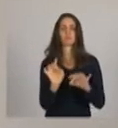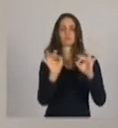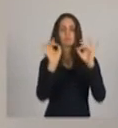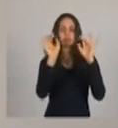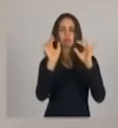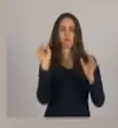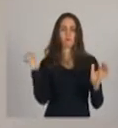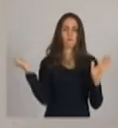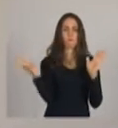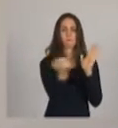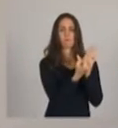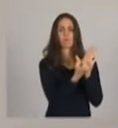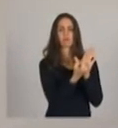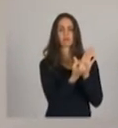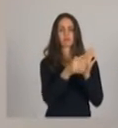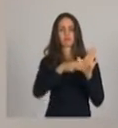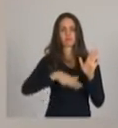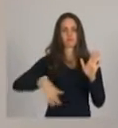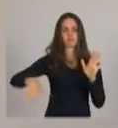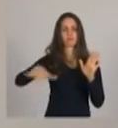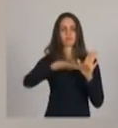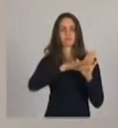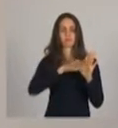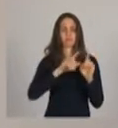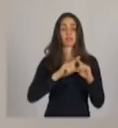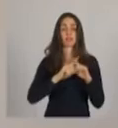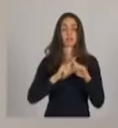que marca essa questão, mas